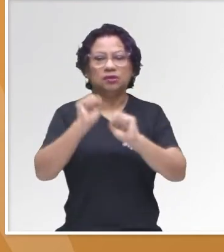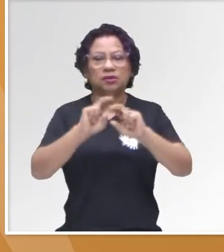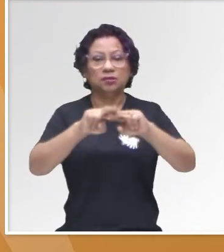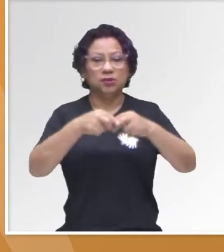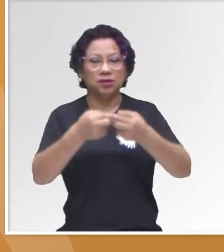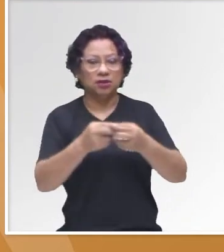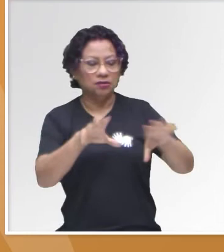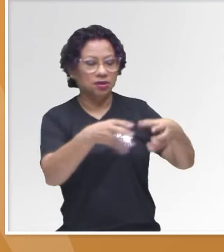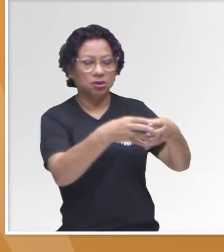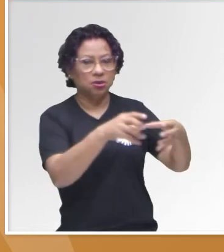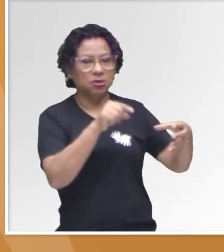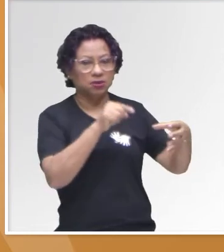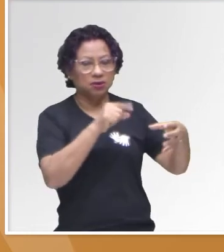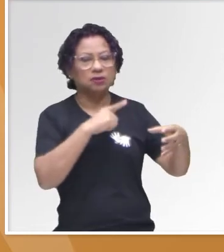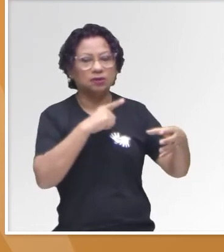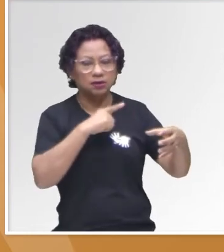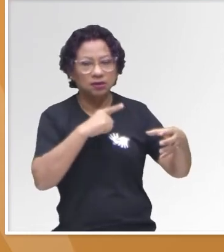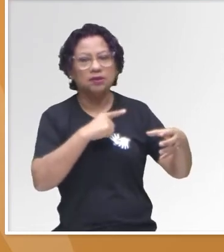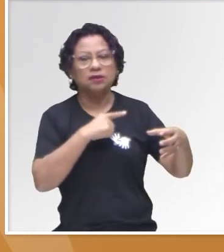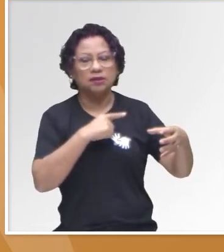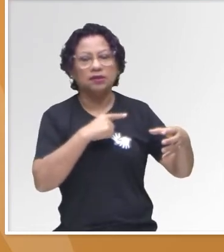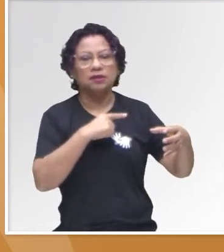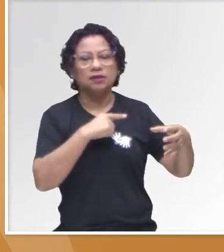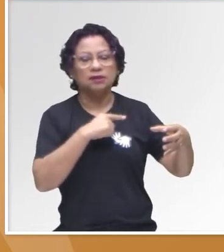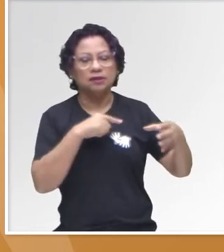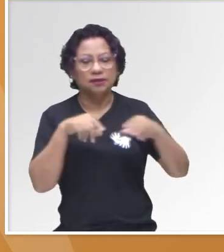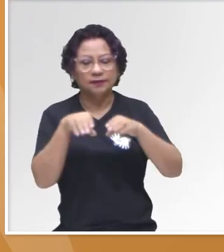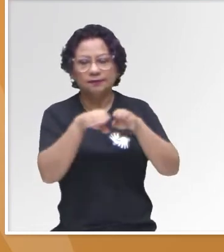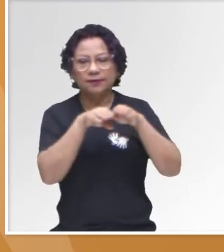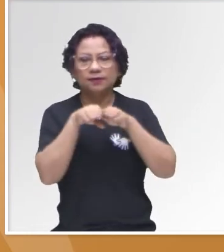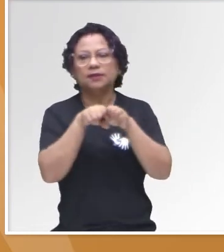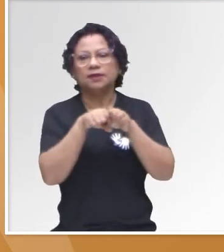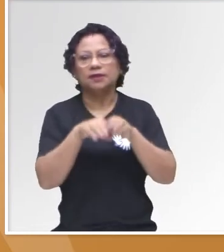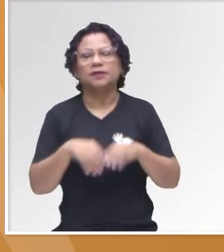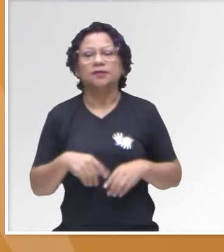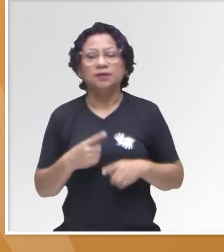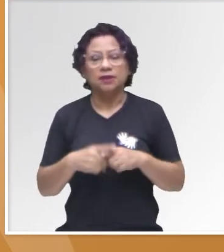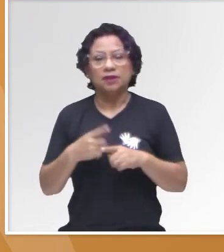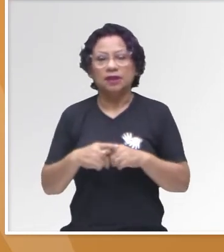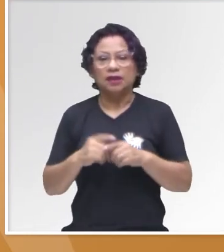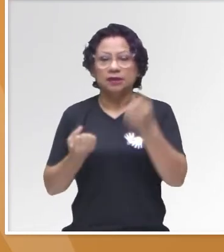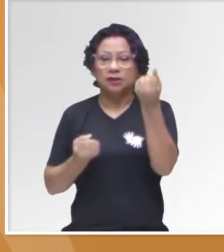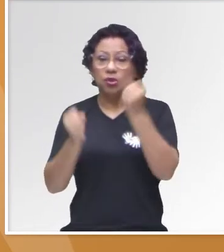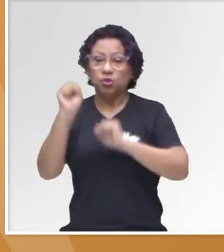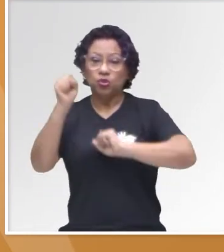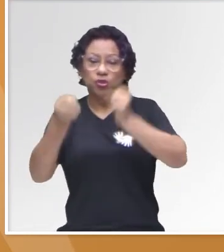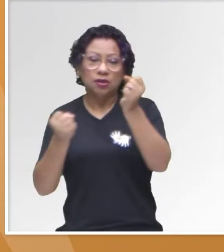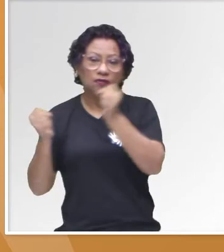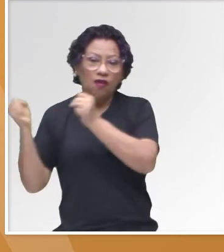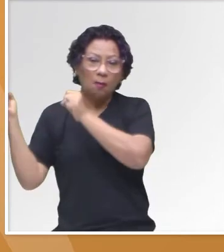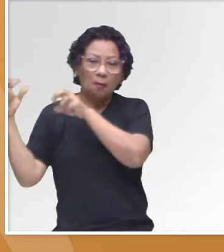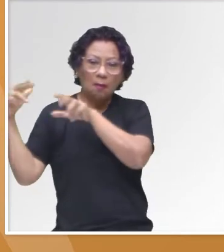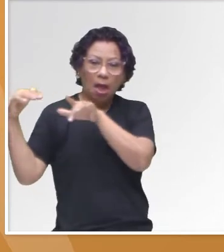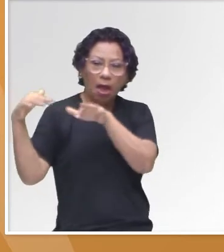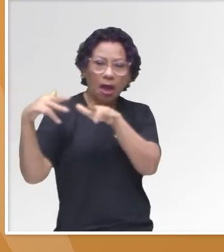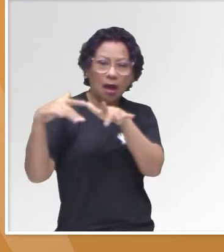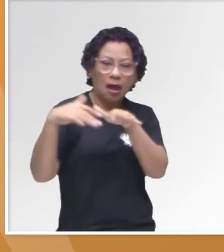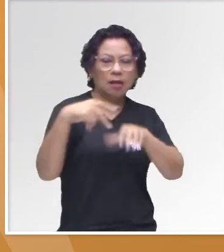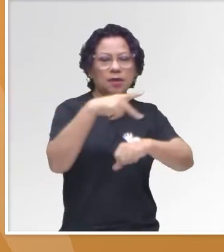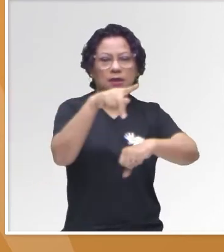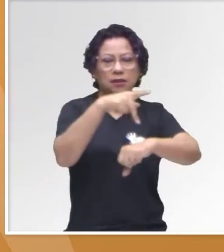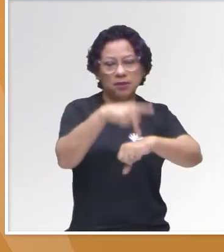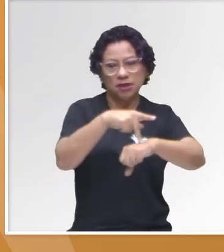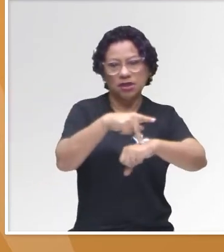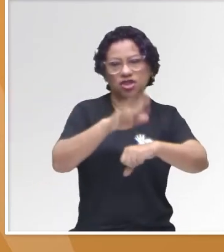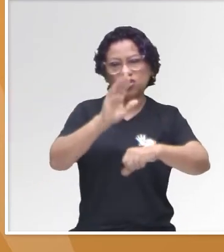Esse processo de industrialização, as indústrias foram chegando nesses países muito depois aí do